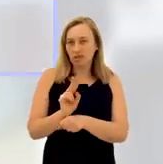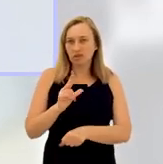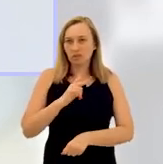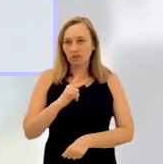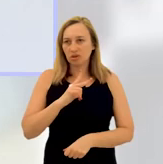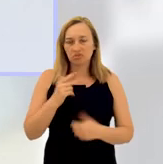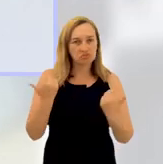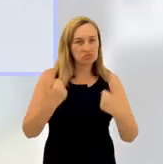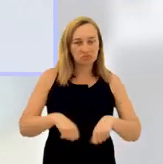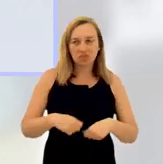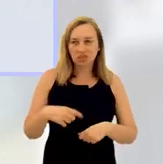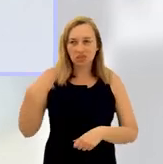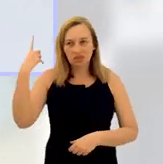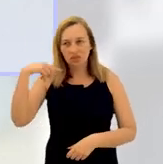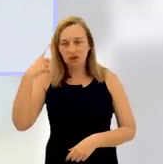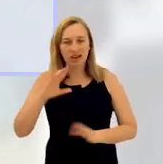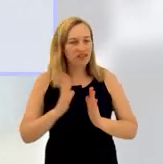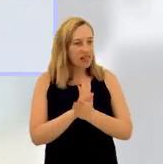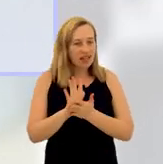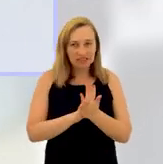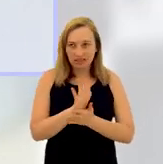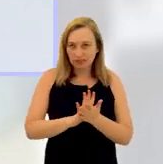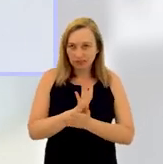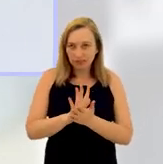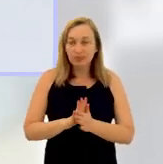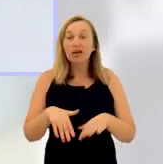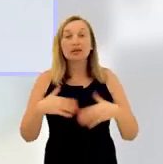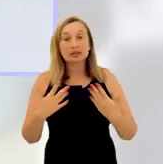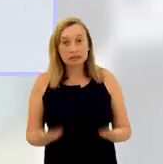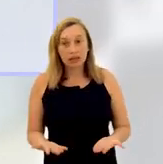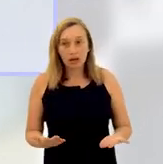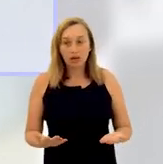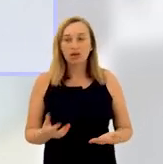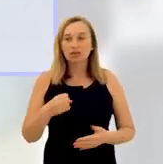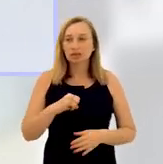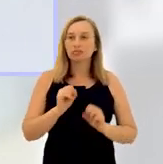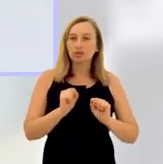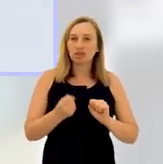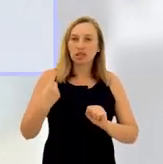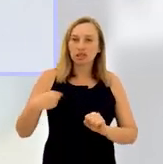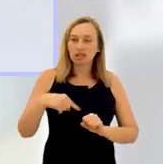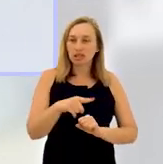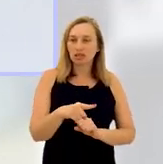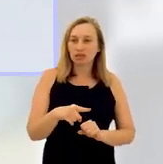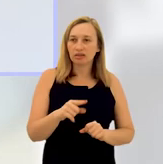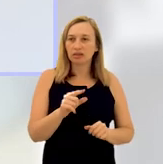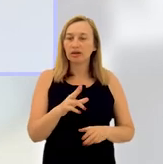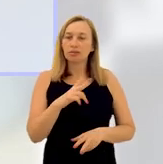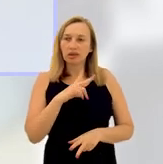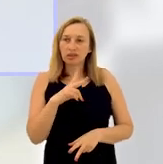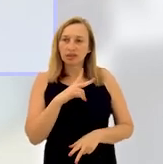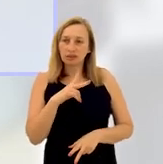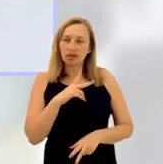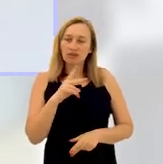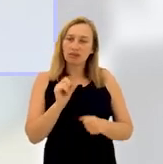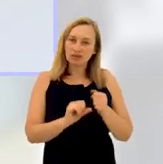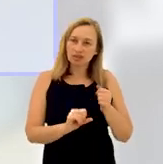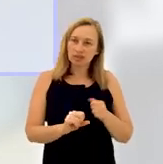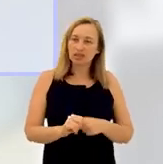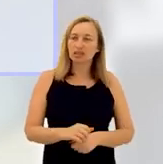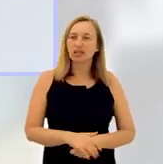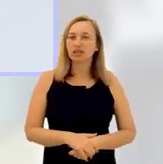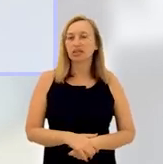sem assistência de advogados, de defensoria pública, de Ministério Público, de nada. Então, se ela poderia fazer isso ali